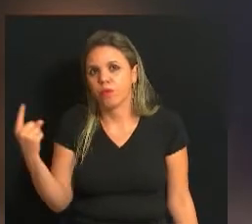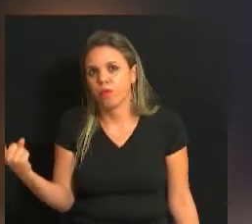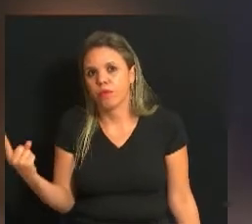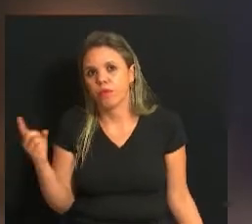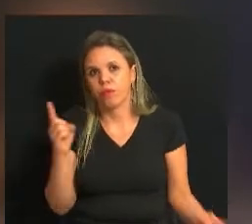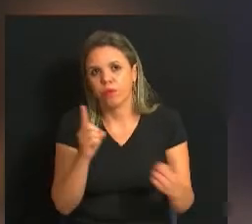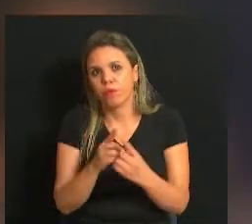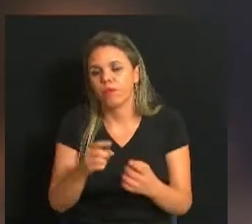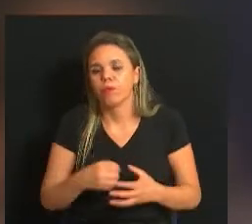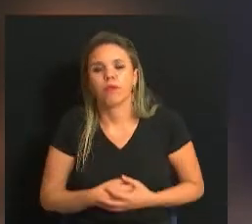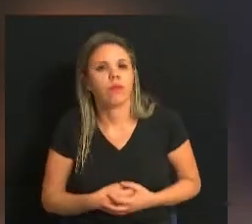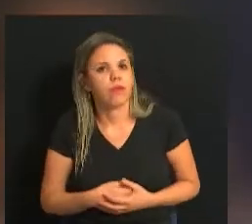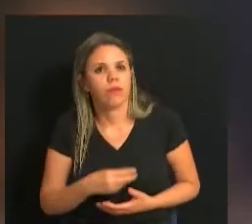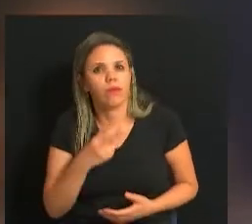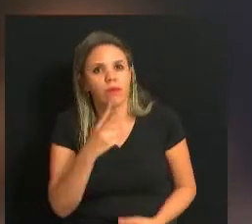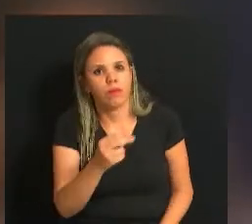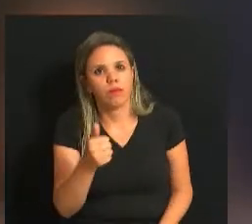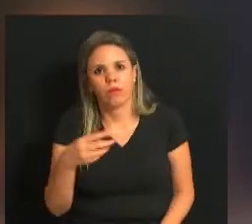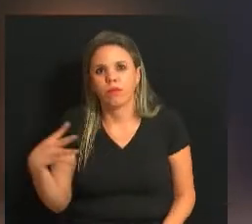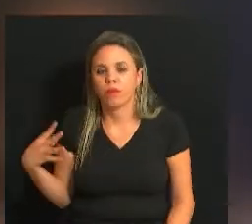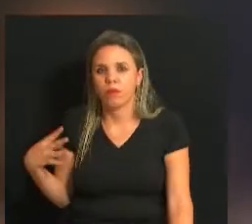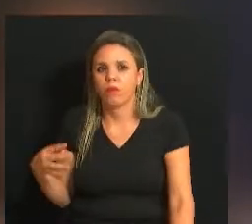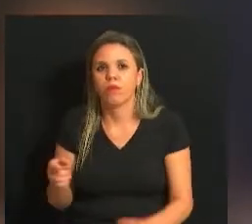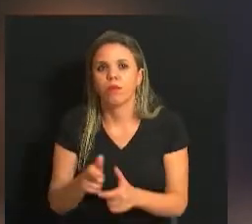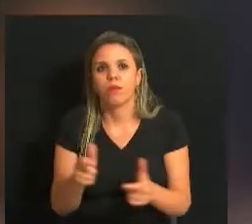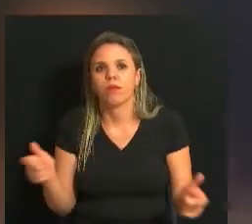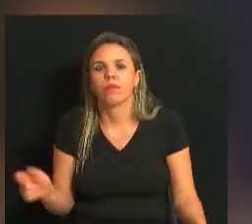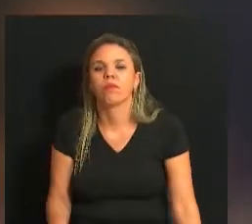atendimentos. Em 2014, aumentou